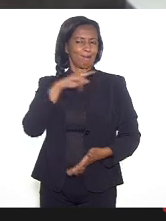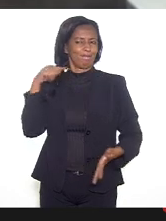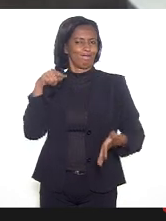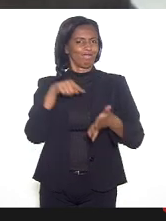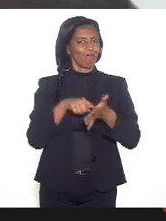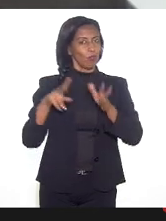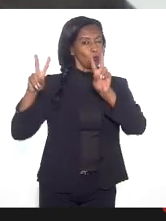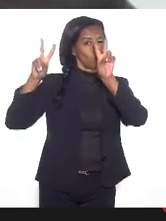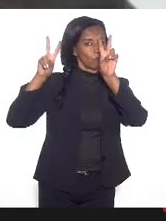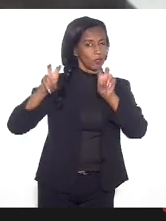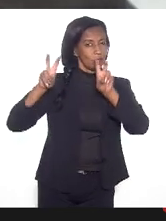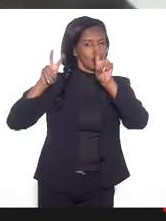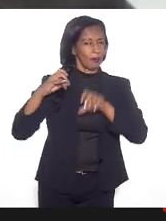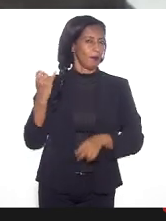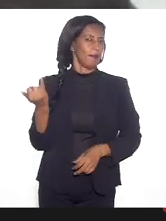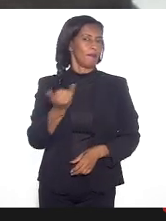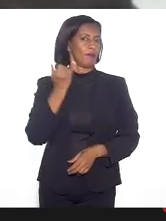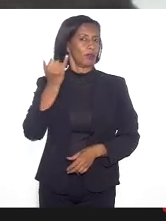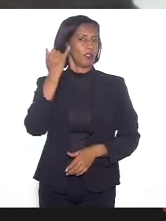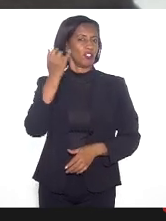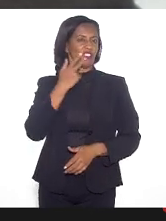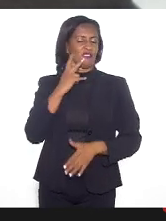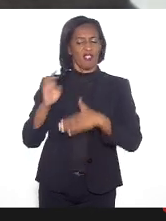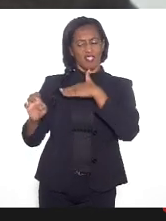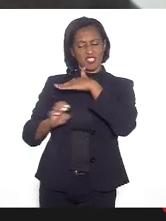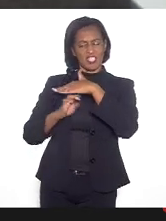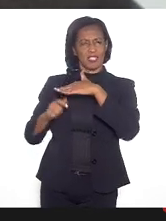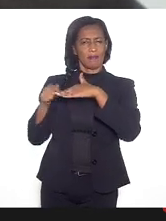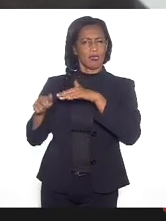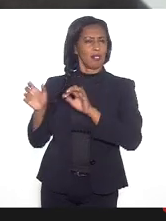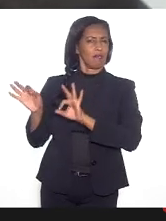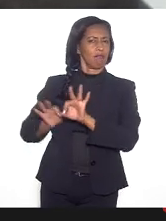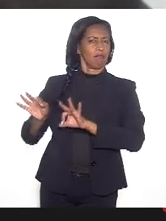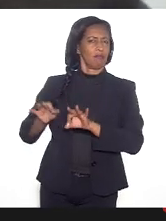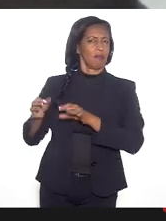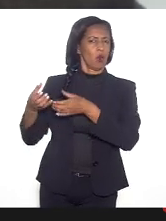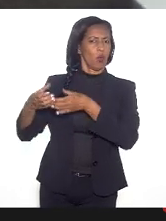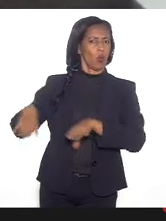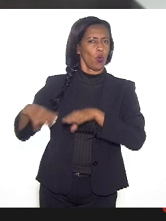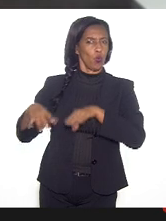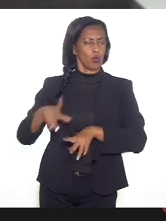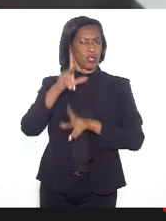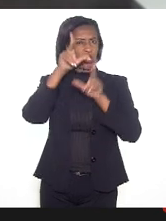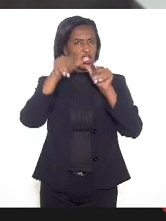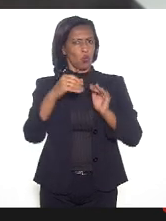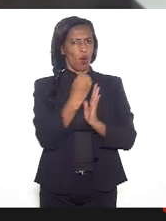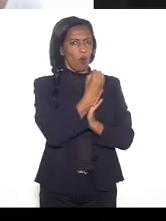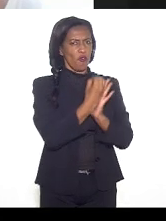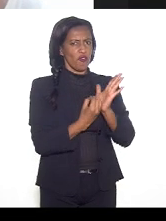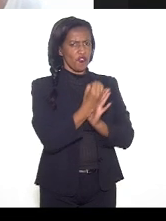absolutamente pertinente, que é essa questão das empresas contratadas. Nesse mesmo ofício que